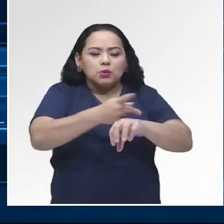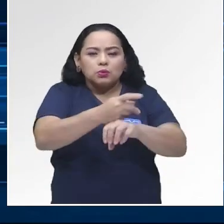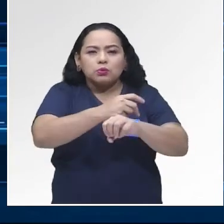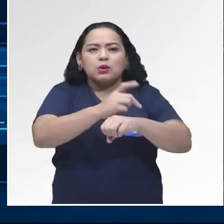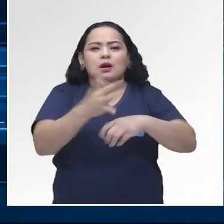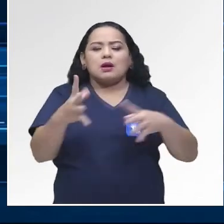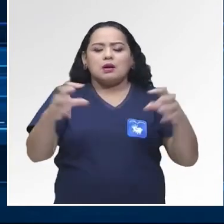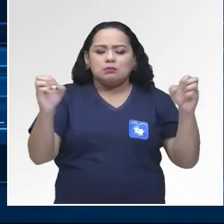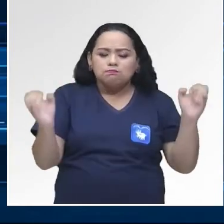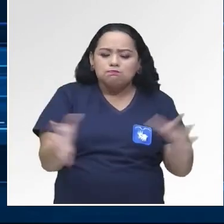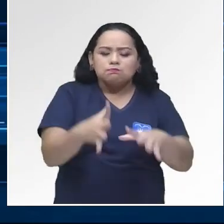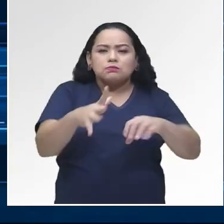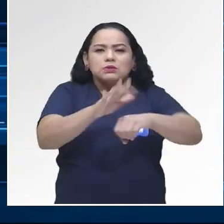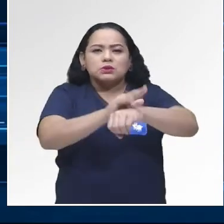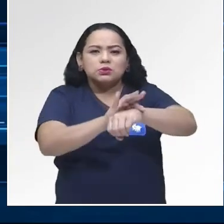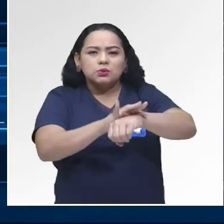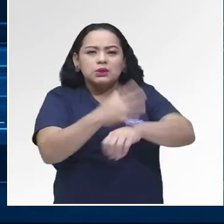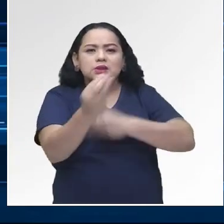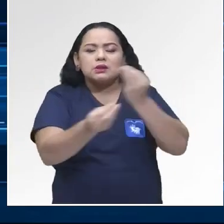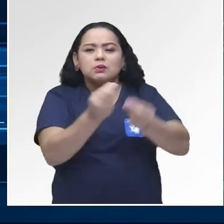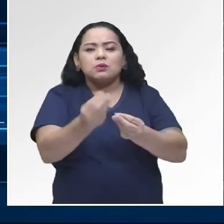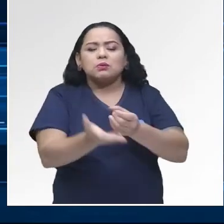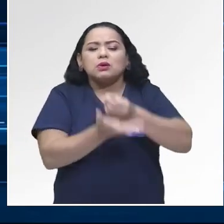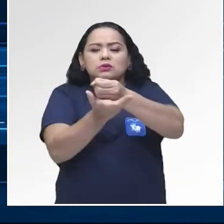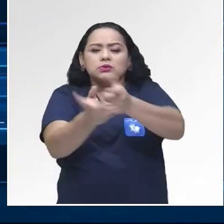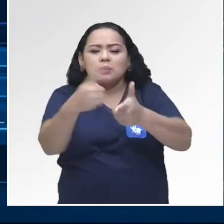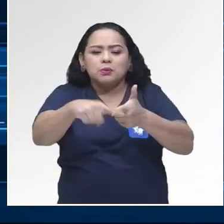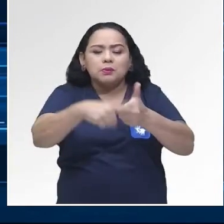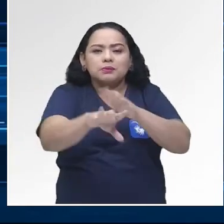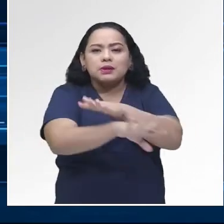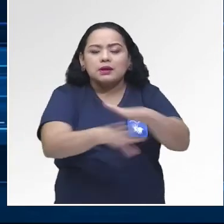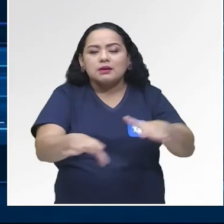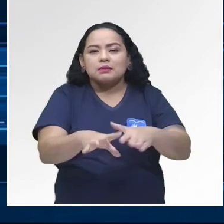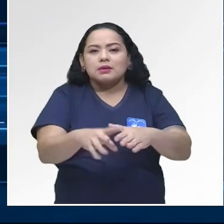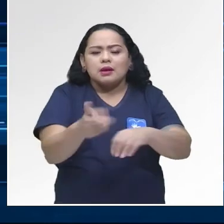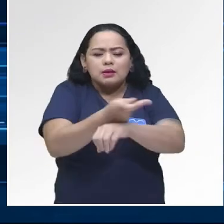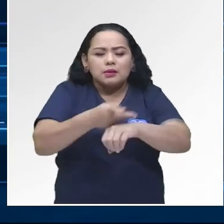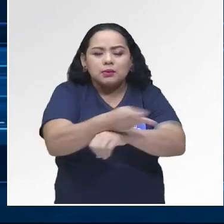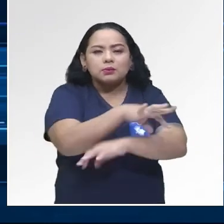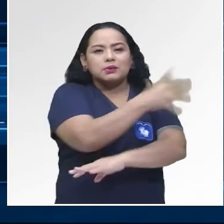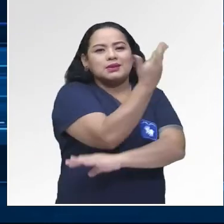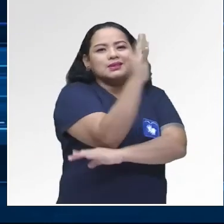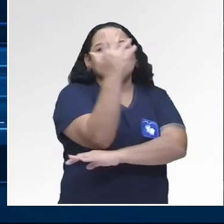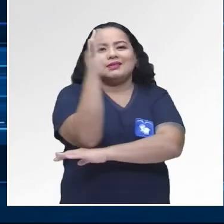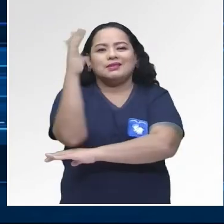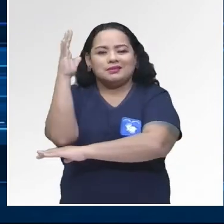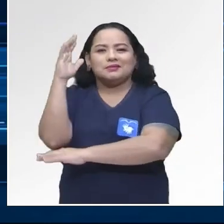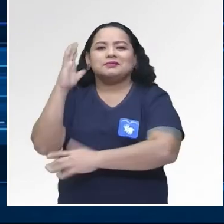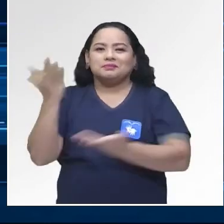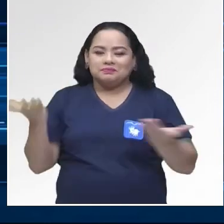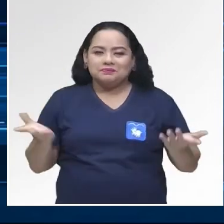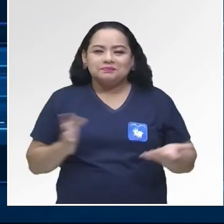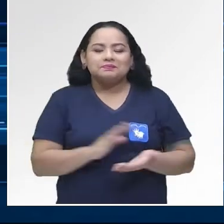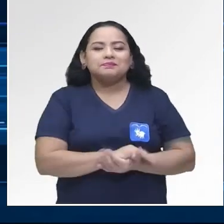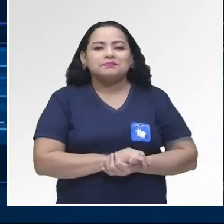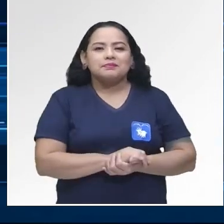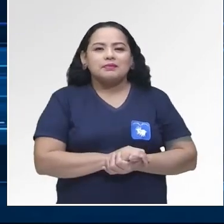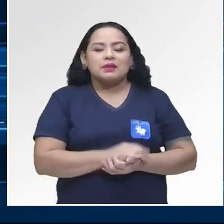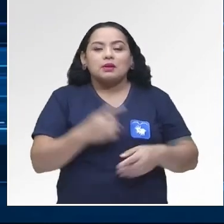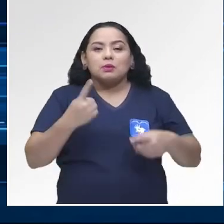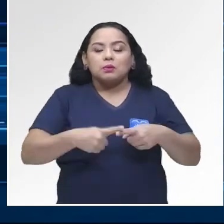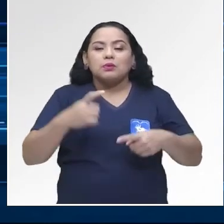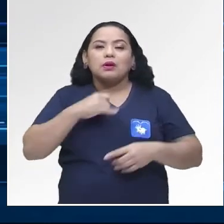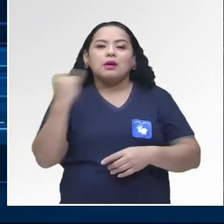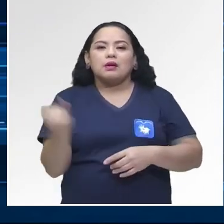Onde que eles buscam resolver os seus problemas? Com o que a natureza oferece para eles. Então, é muito importante